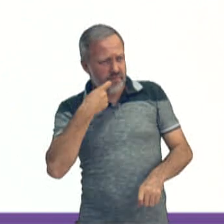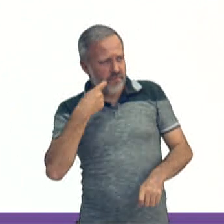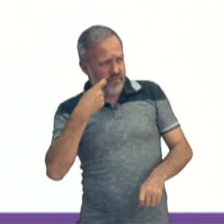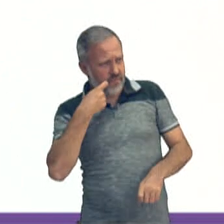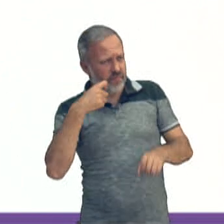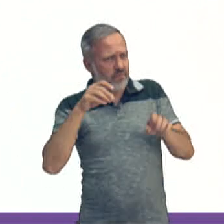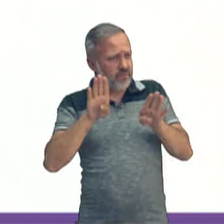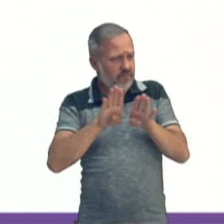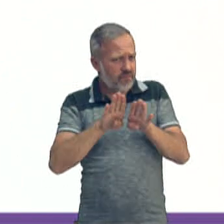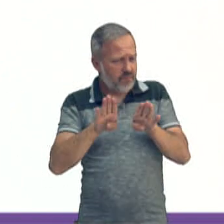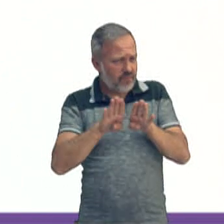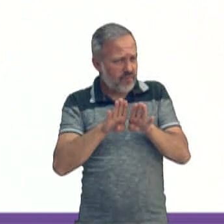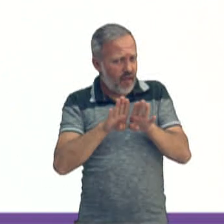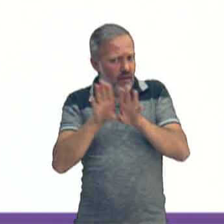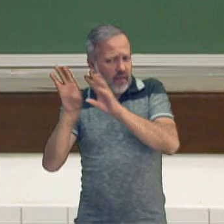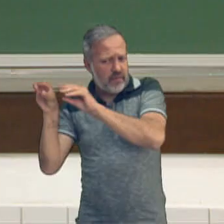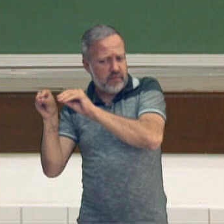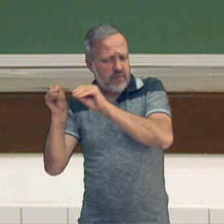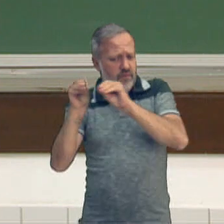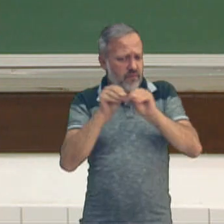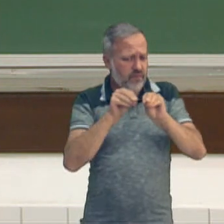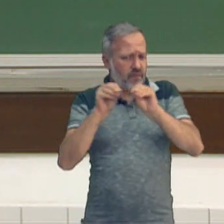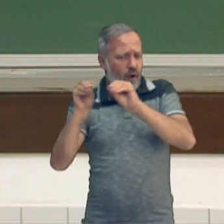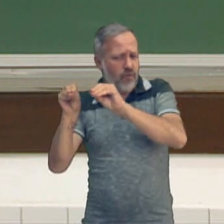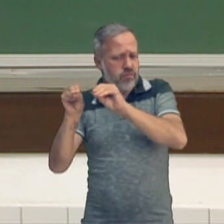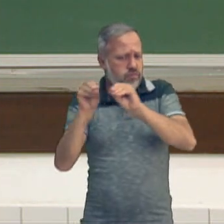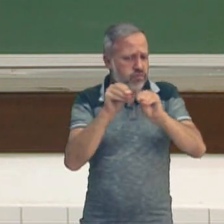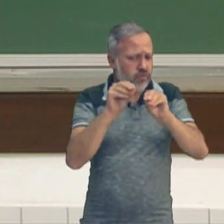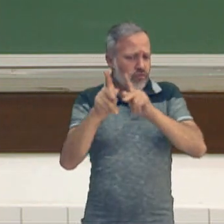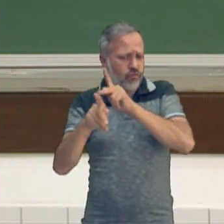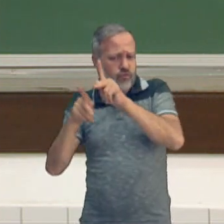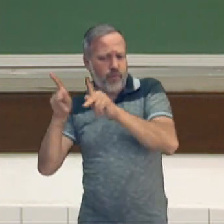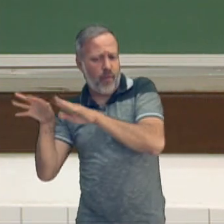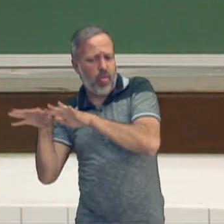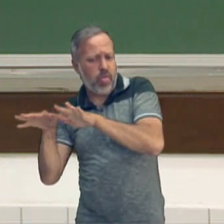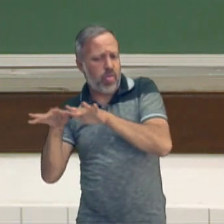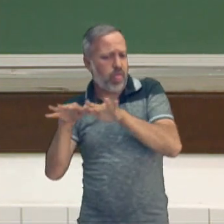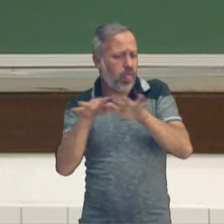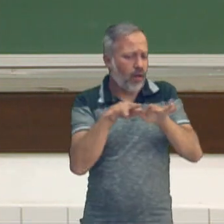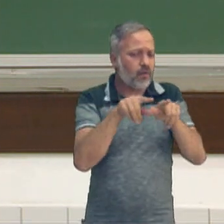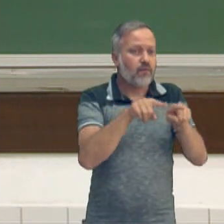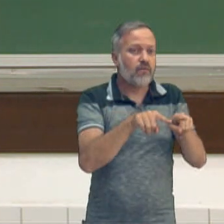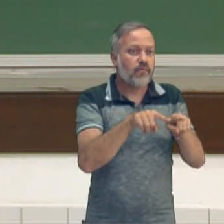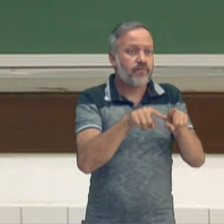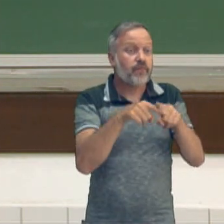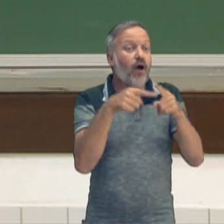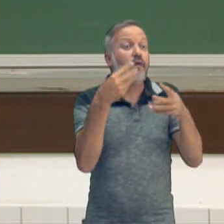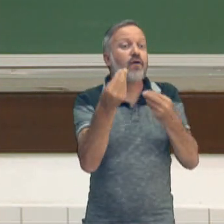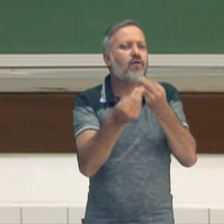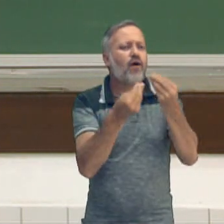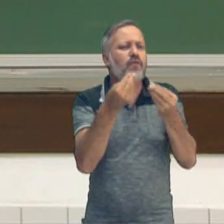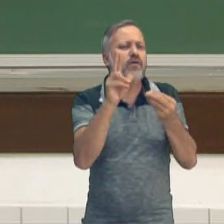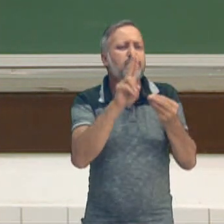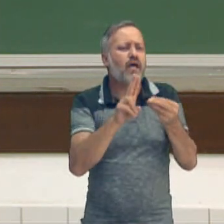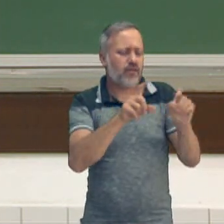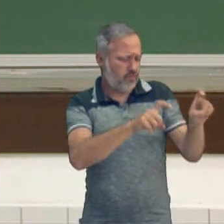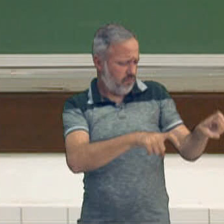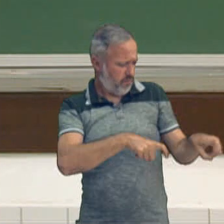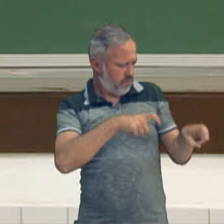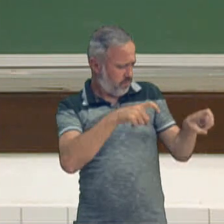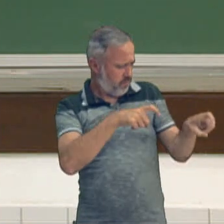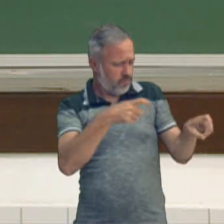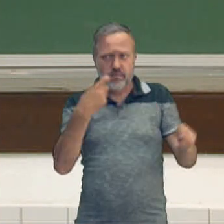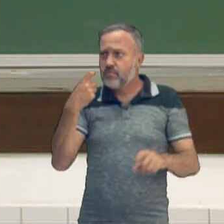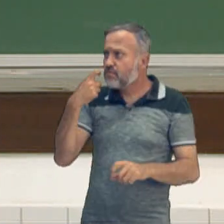nos movimentos migratórios. Agora, você sabe por quê? Como que o calendário é usado na agricultura? E na